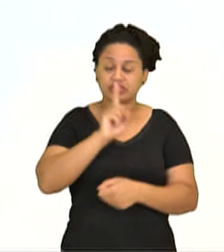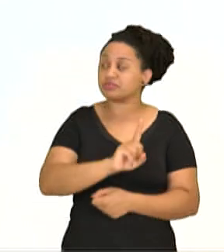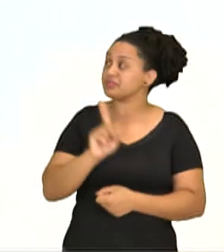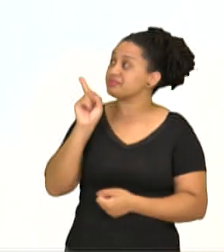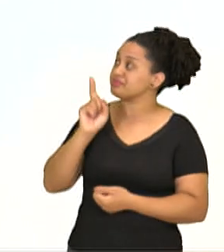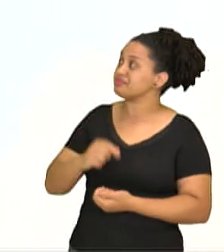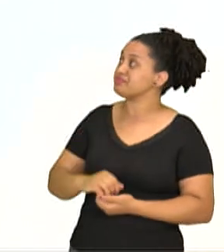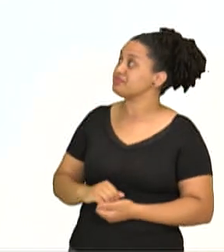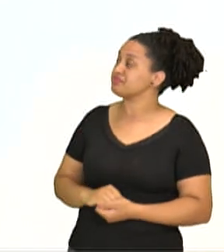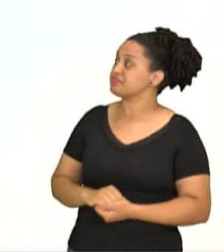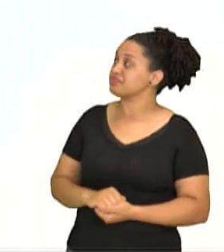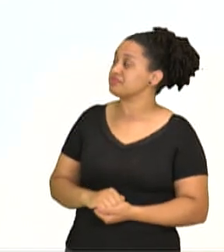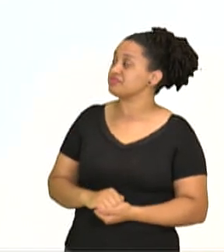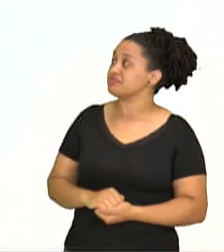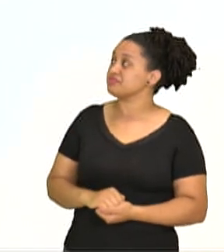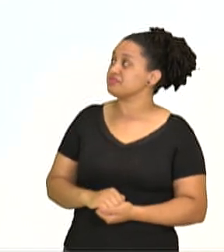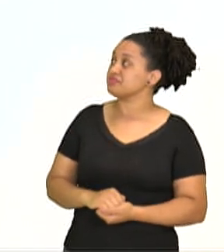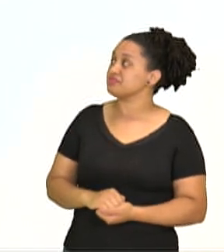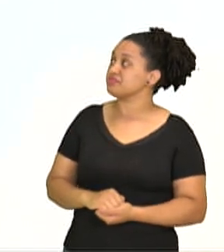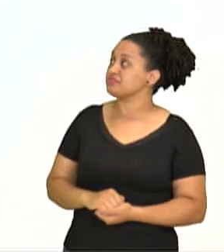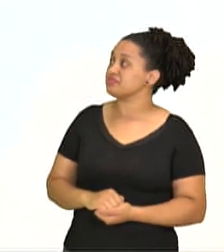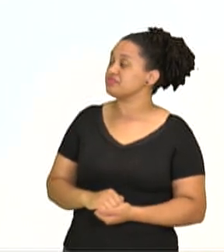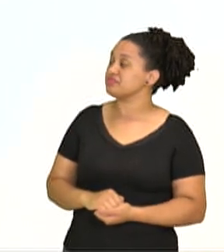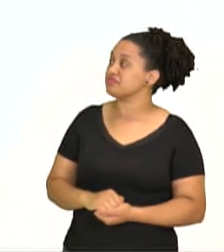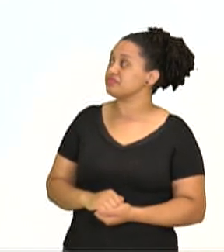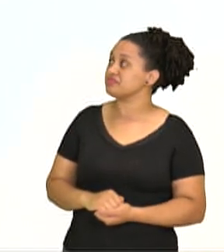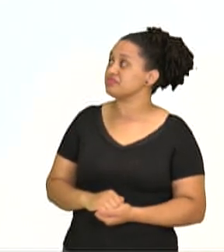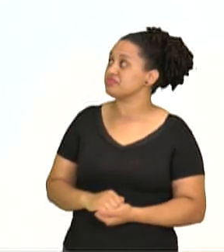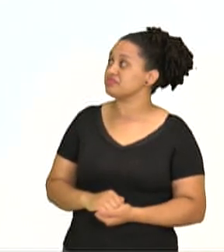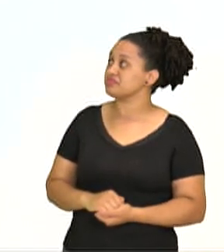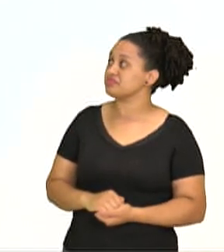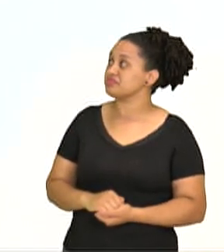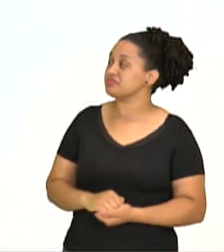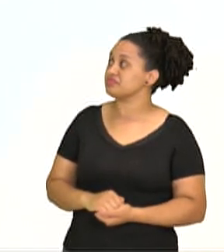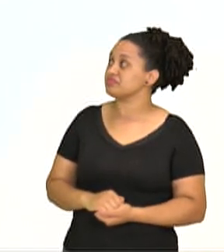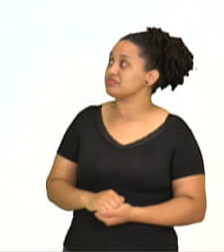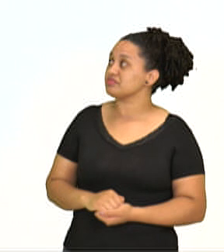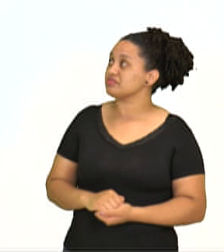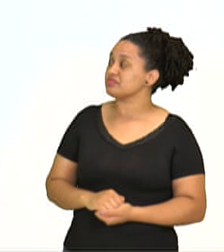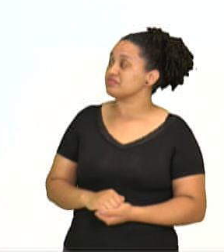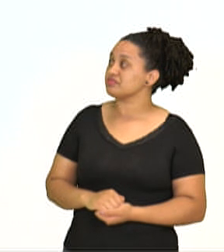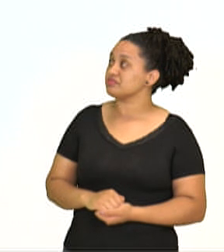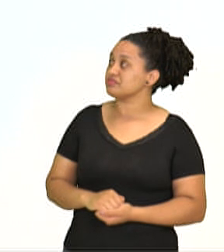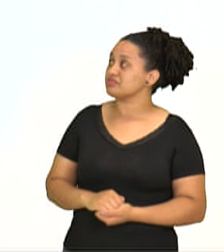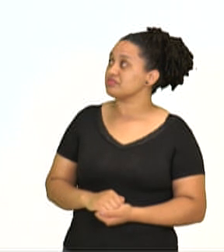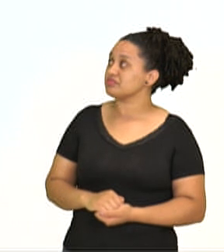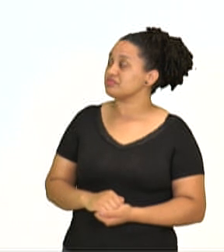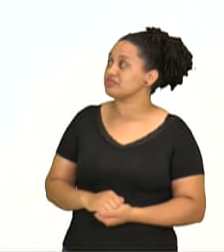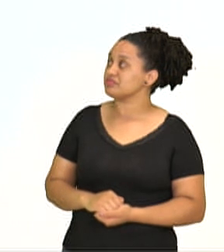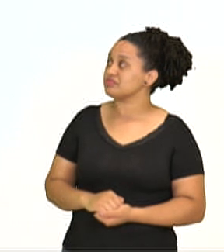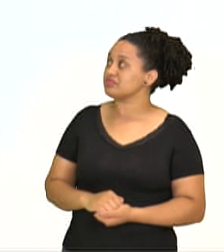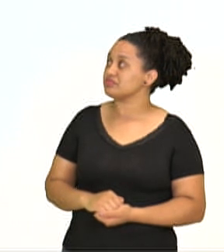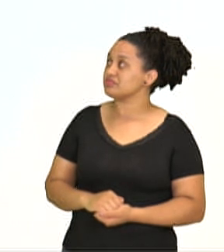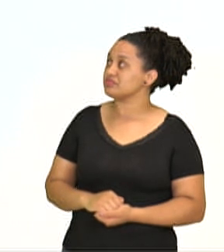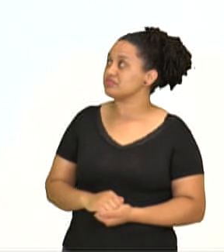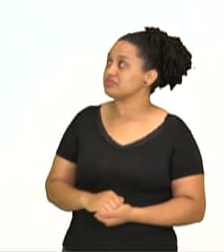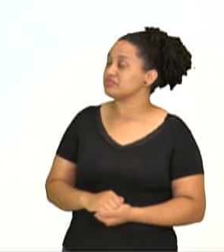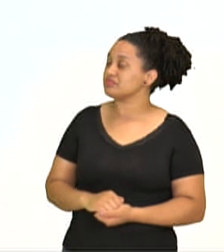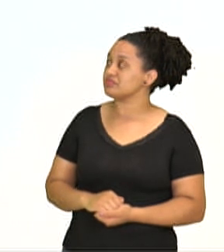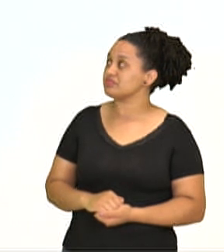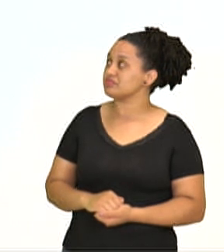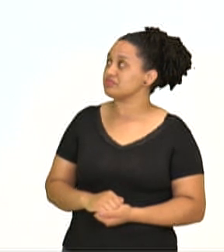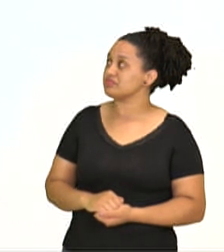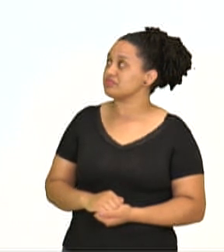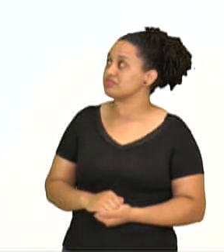her teacher says she has the flu. She calls Susan's mother,